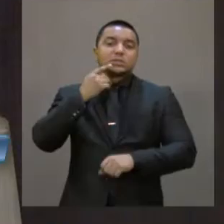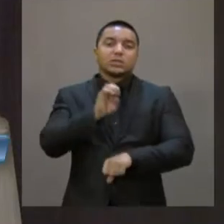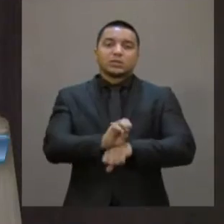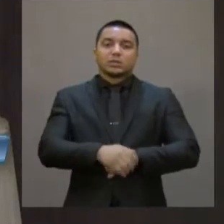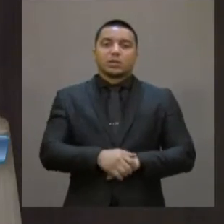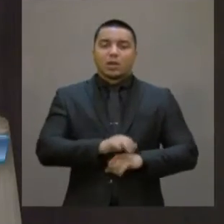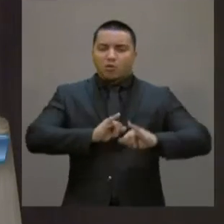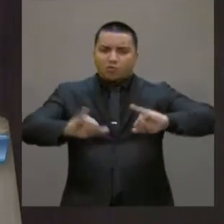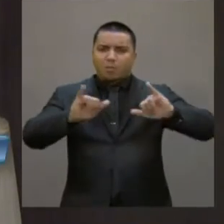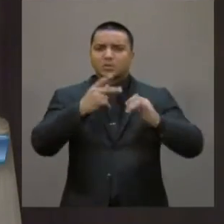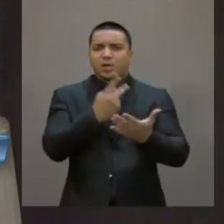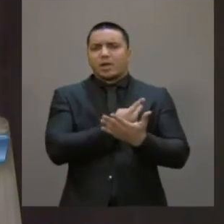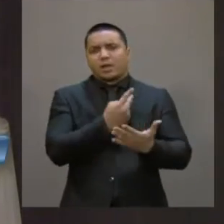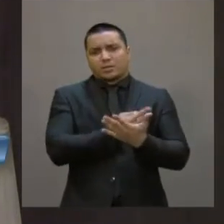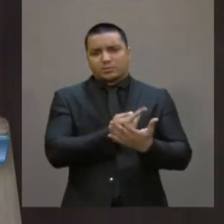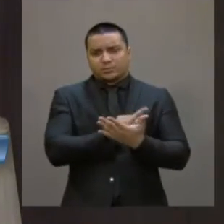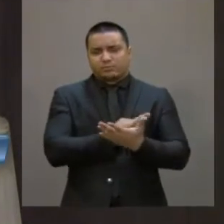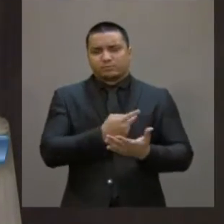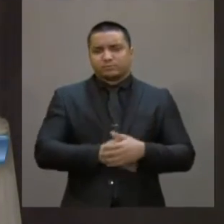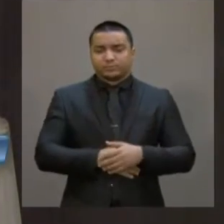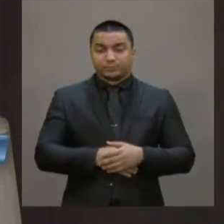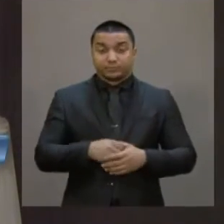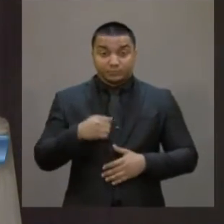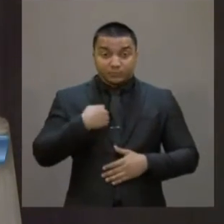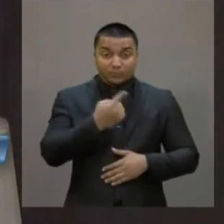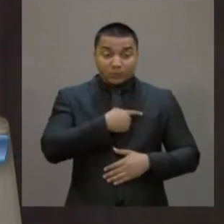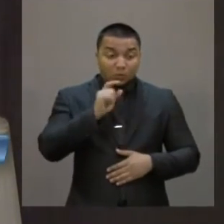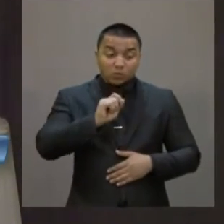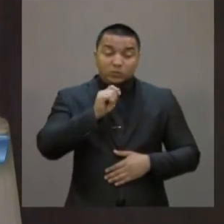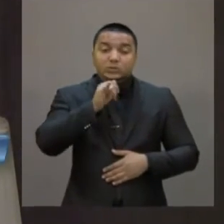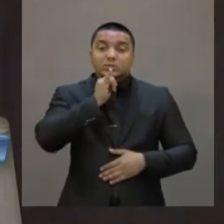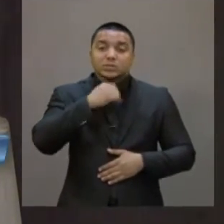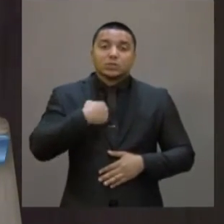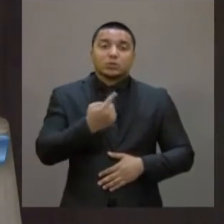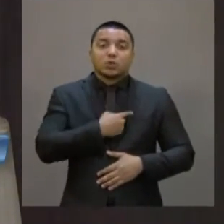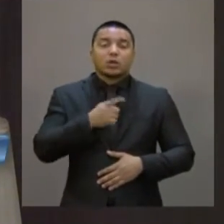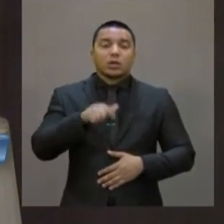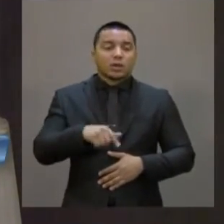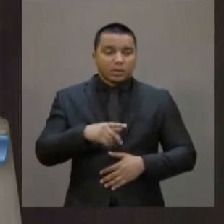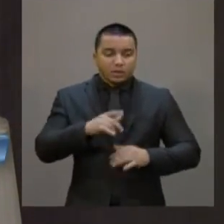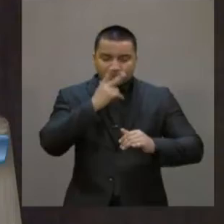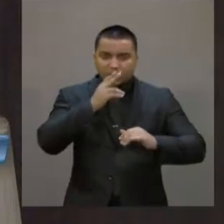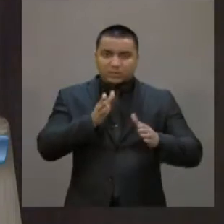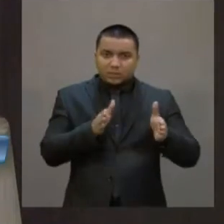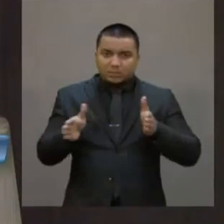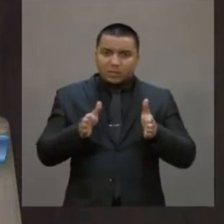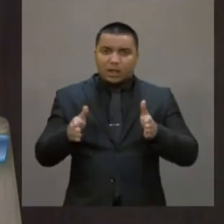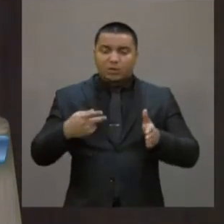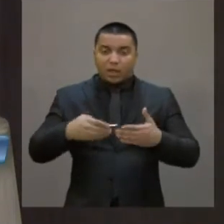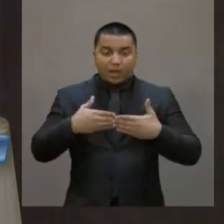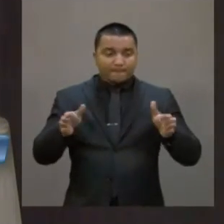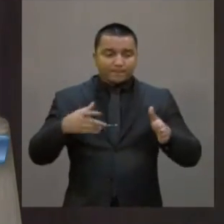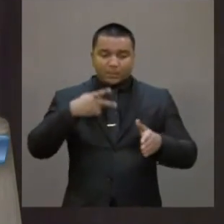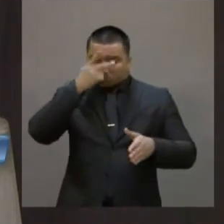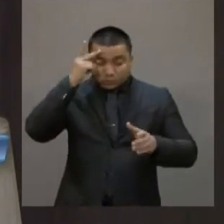na desinformação. Veja, quando nós aqui fazemos esse nosso mandato público em nome do